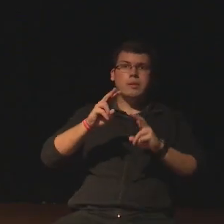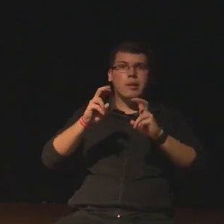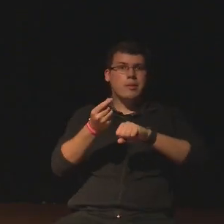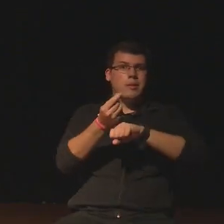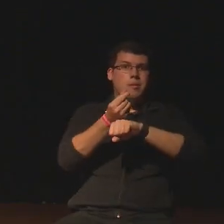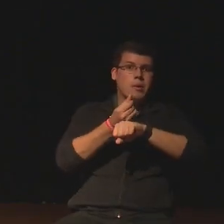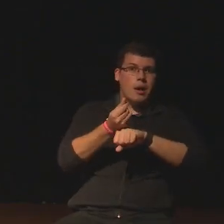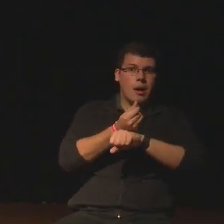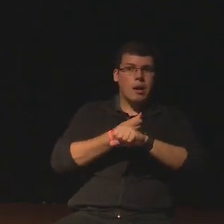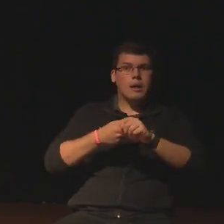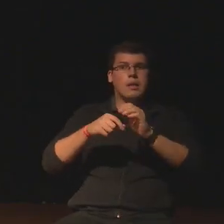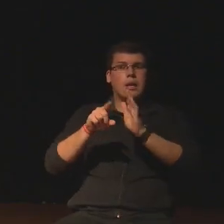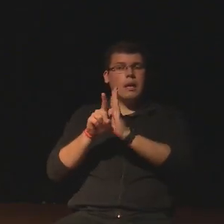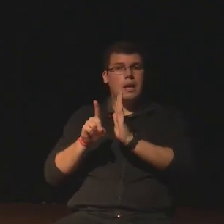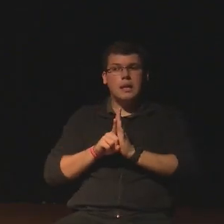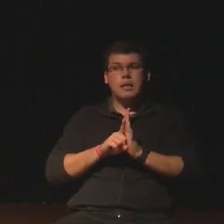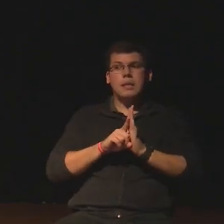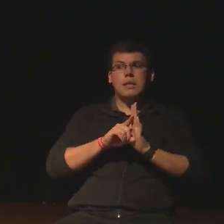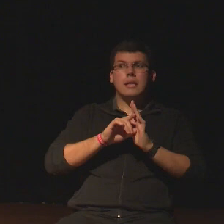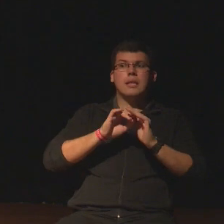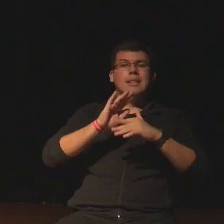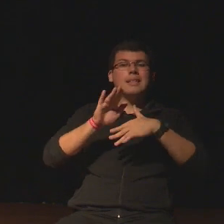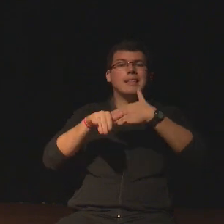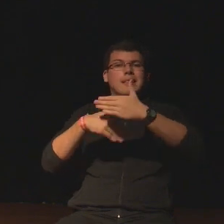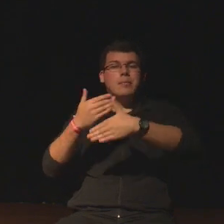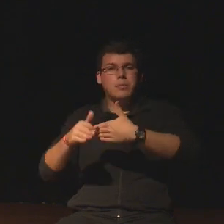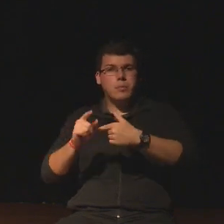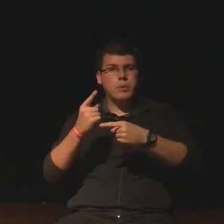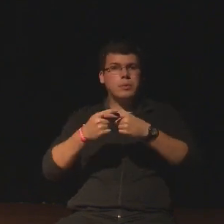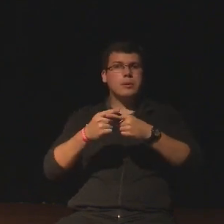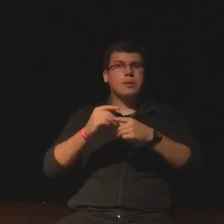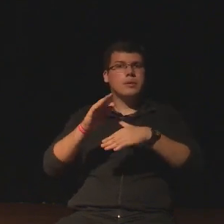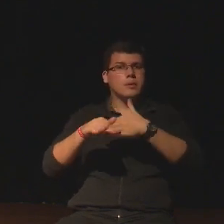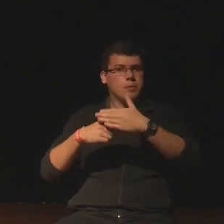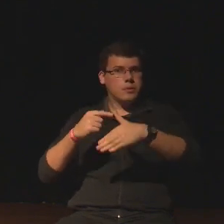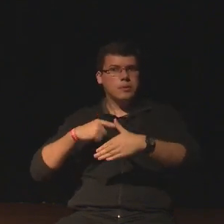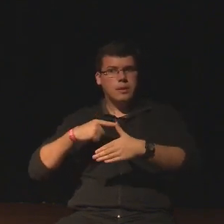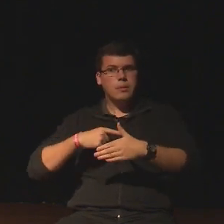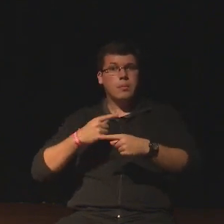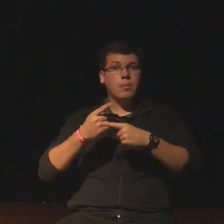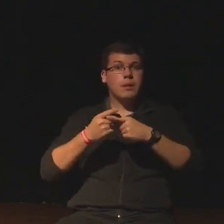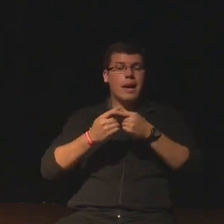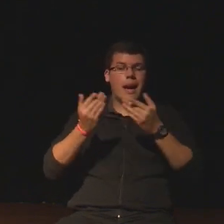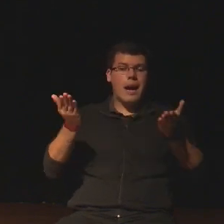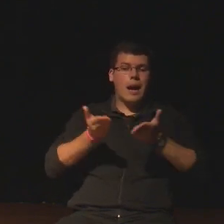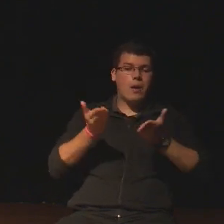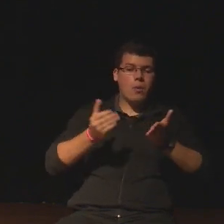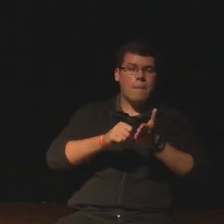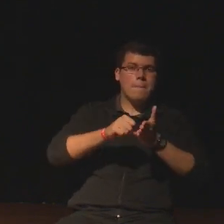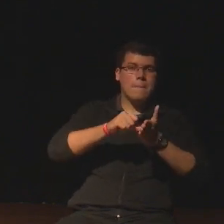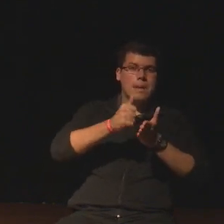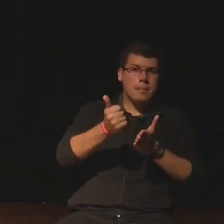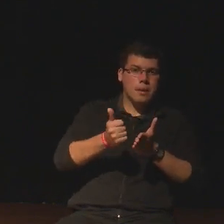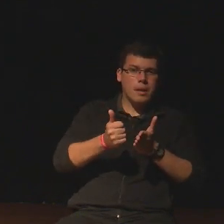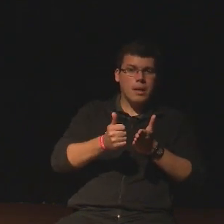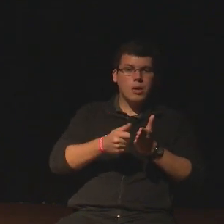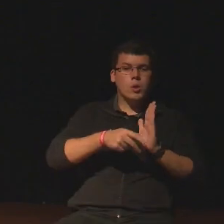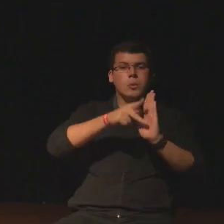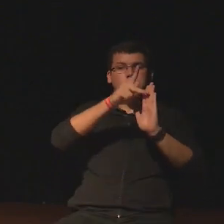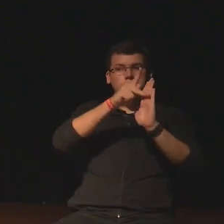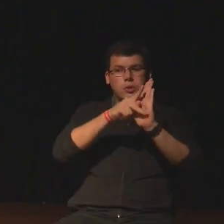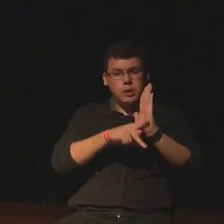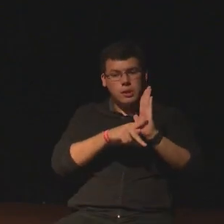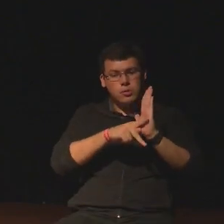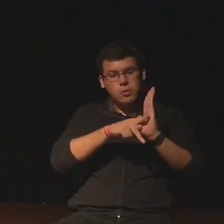nesse período posterior, porque um primeiro momento é sobre projeto conceitual e o desenvolvimento